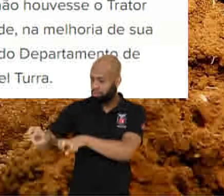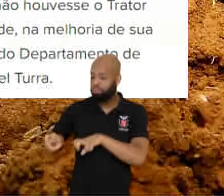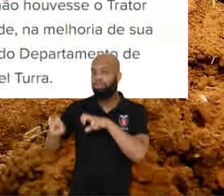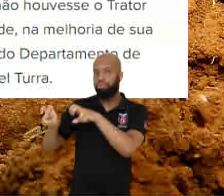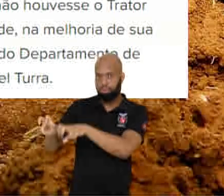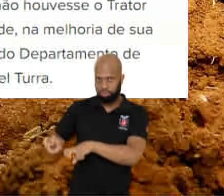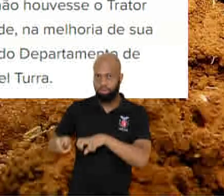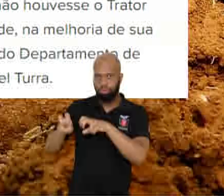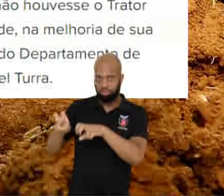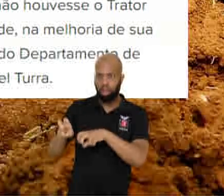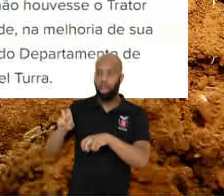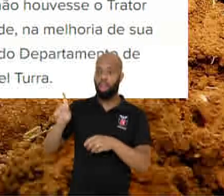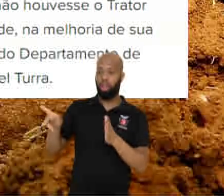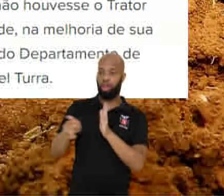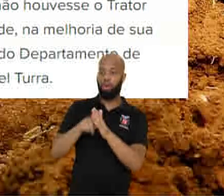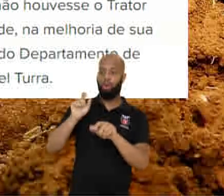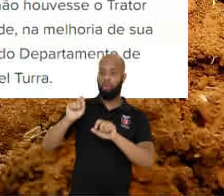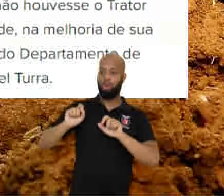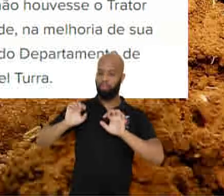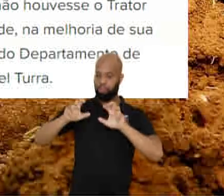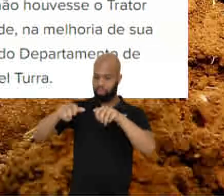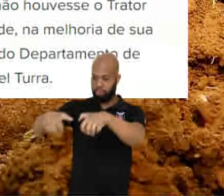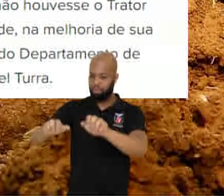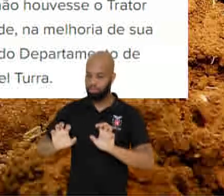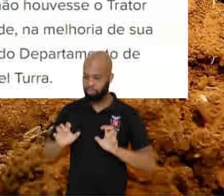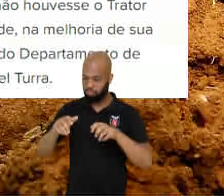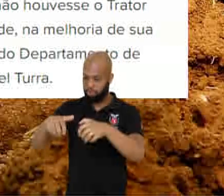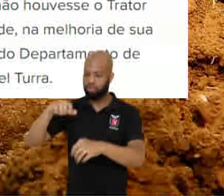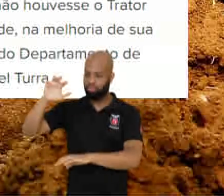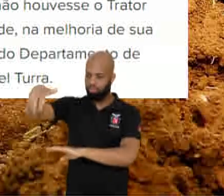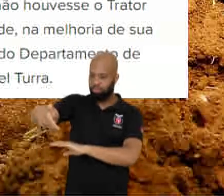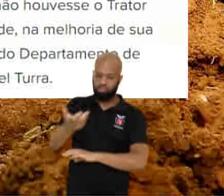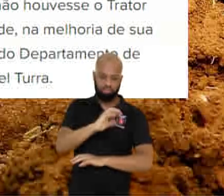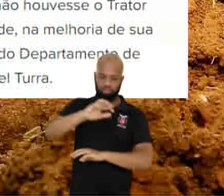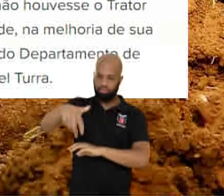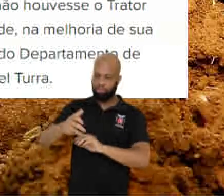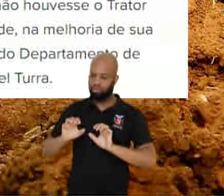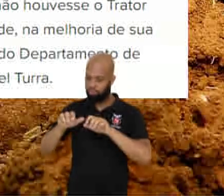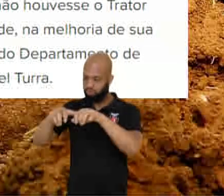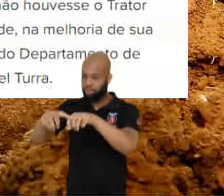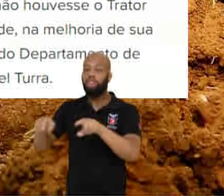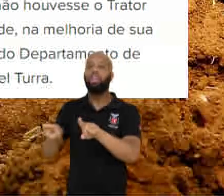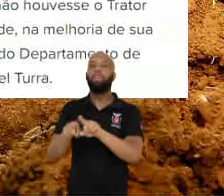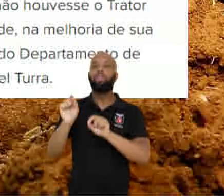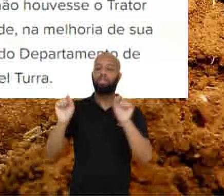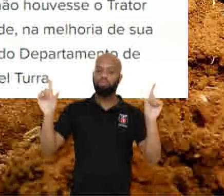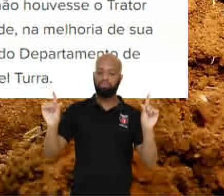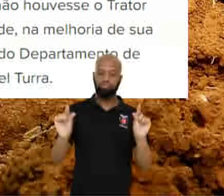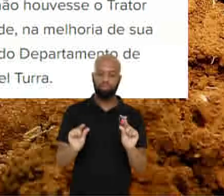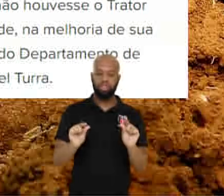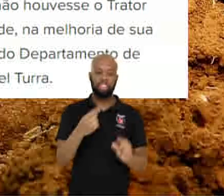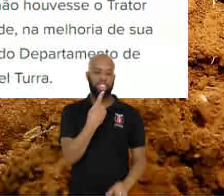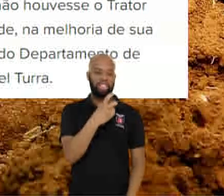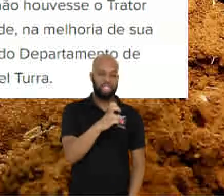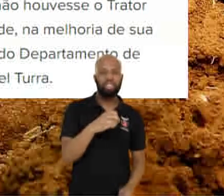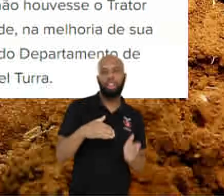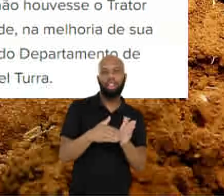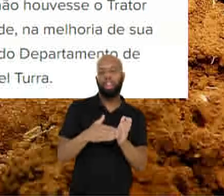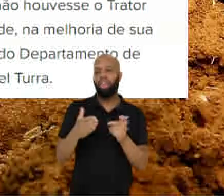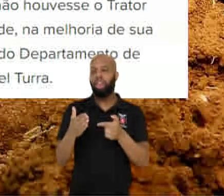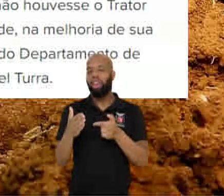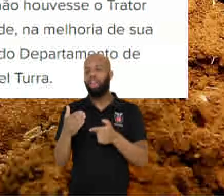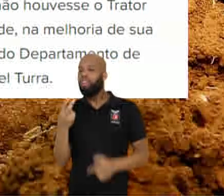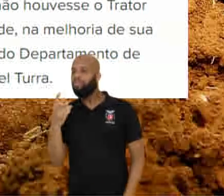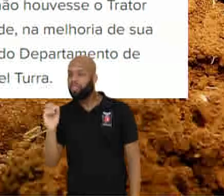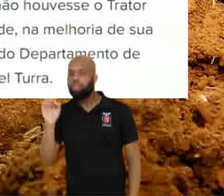programa Trator Solidário, que também tem colhedoras e pulverizadores e oferece redução entre 15% e 20% em relação ao preço